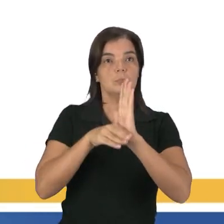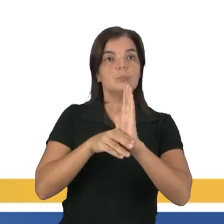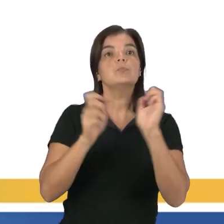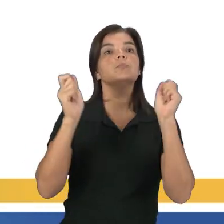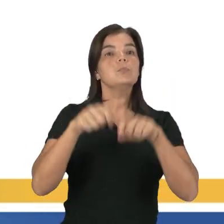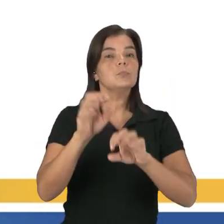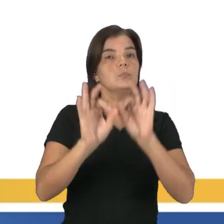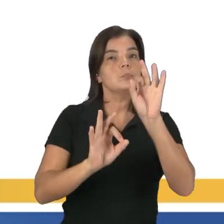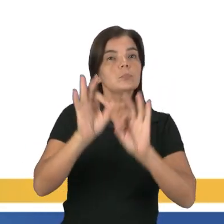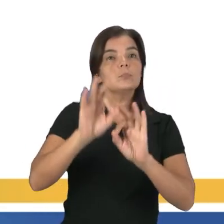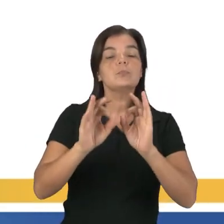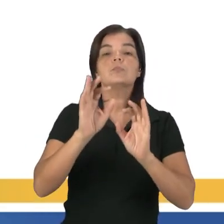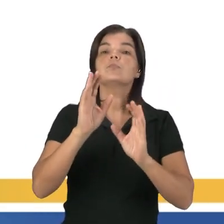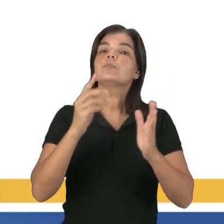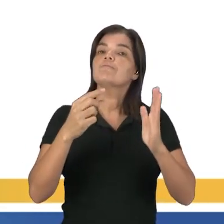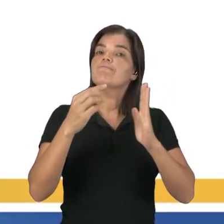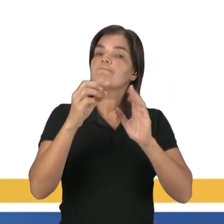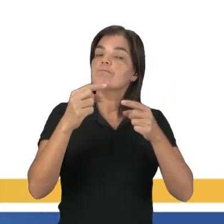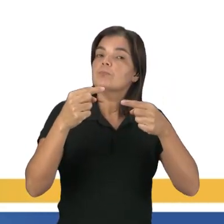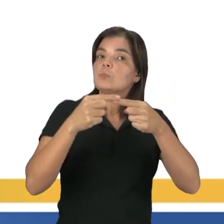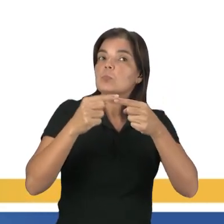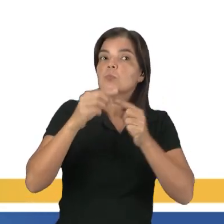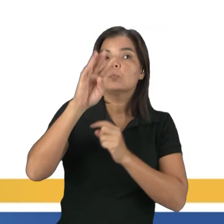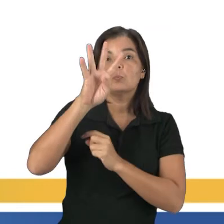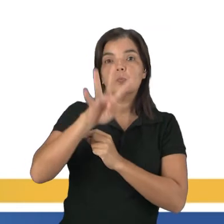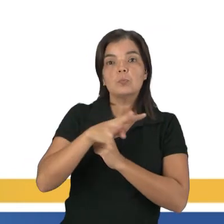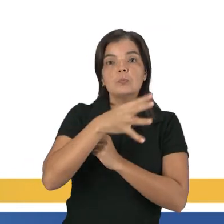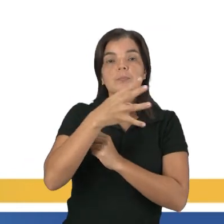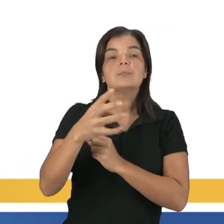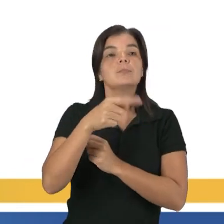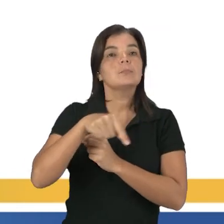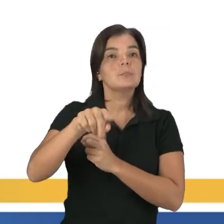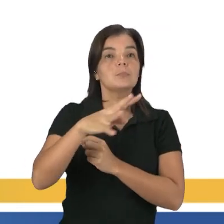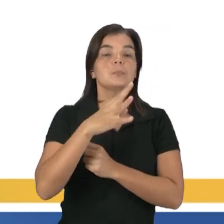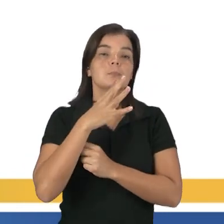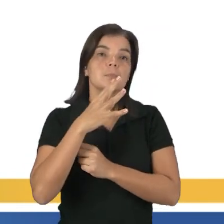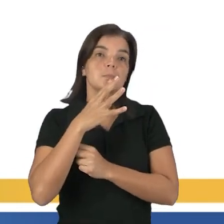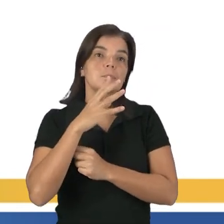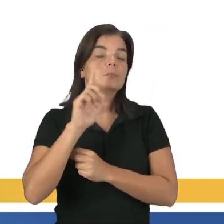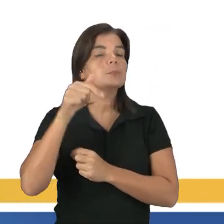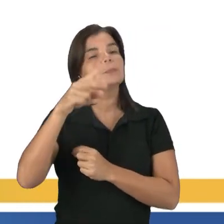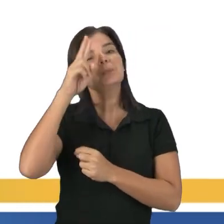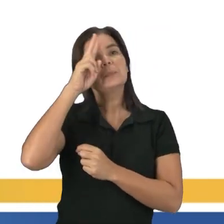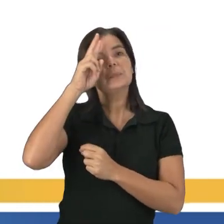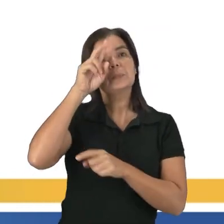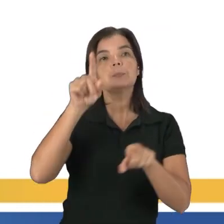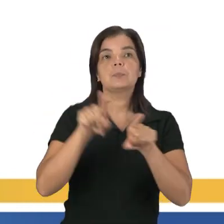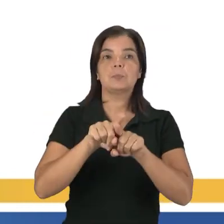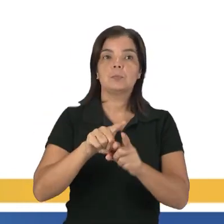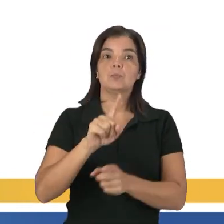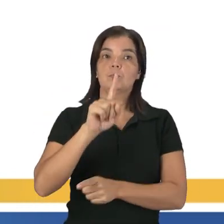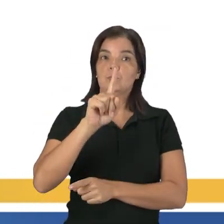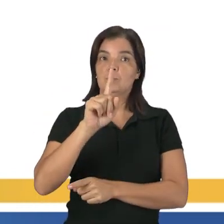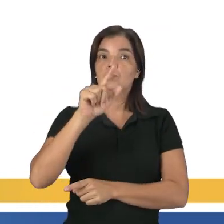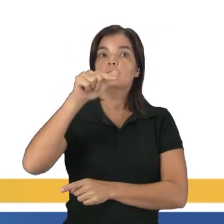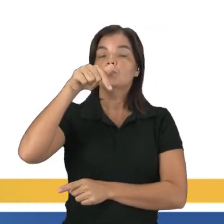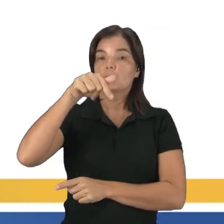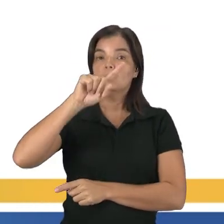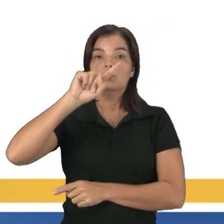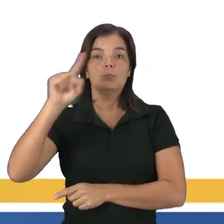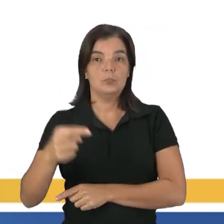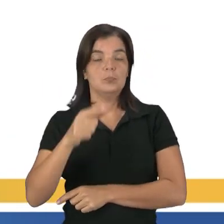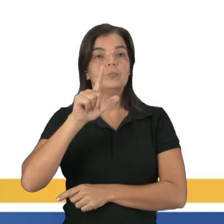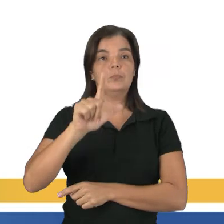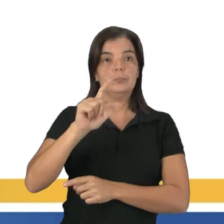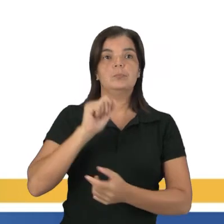e submúltiplos pode ser feita de acordo com algumas. Algumas você conhece, outros não. Vamos relembrar aqui, ó. 1 quilolitro é